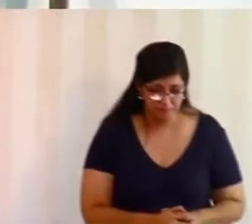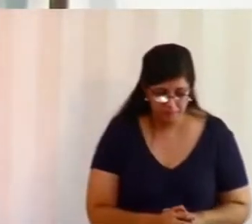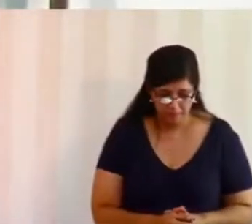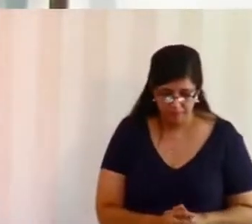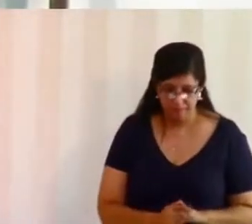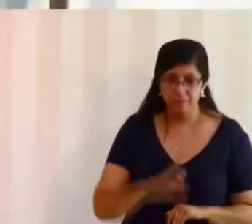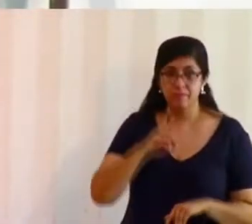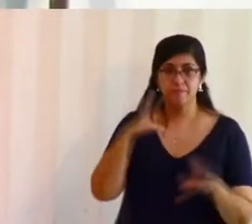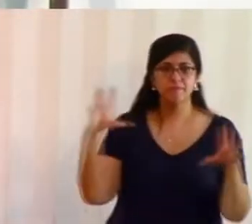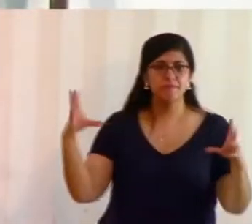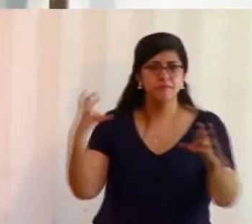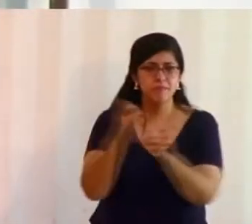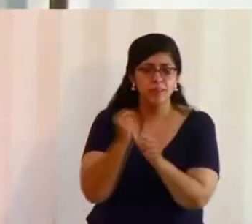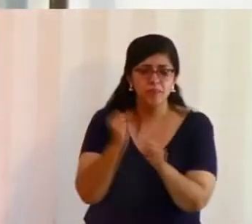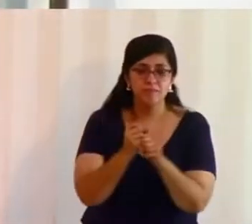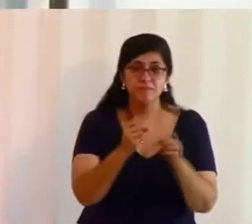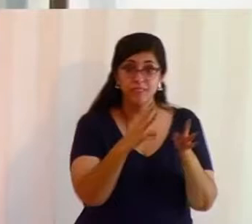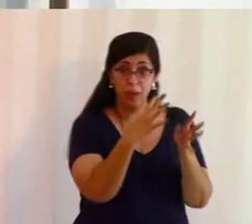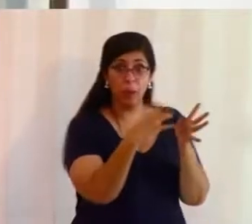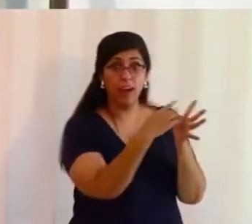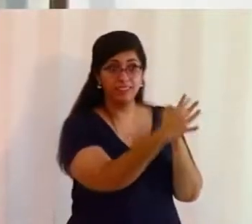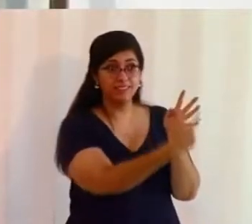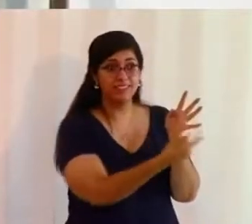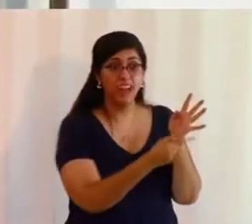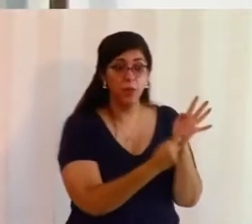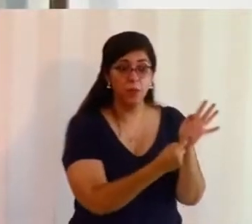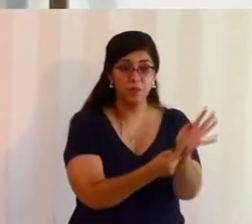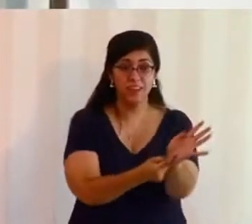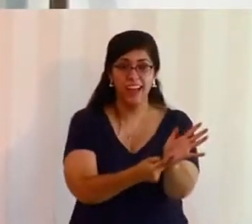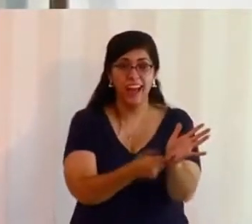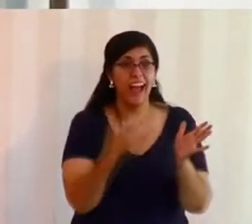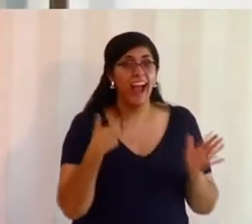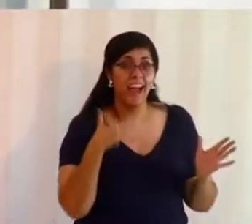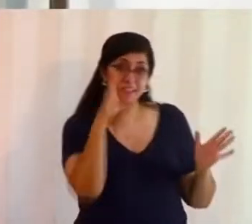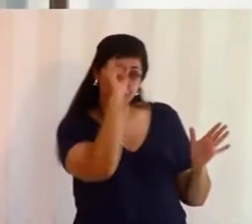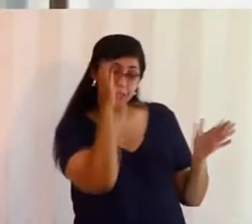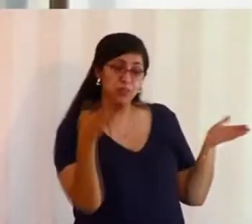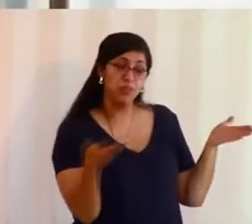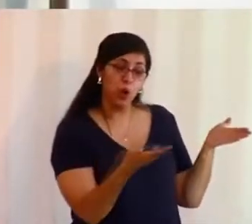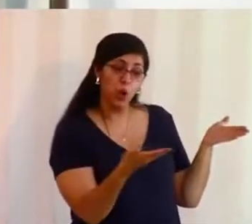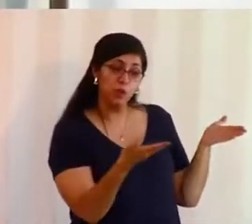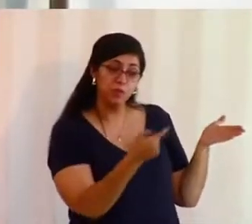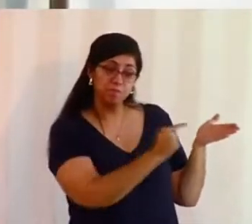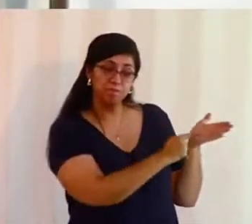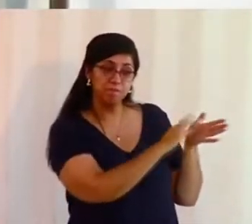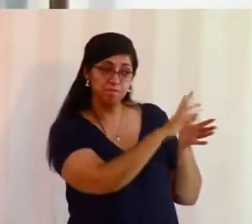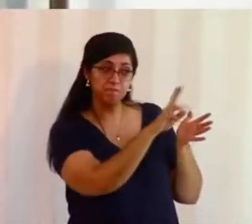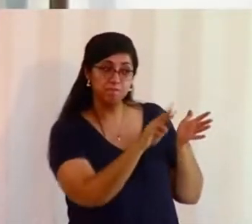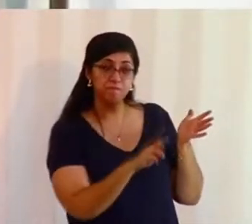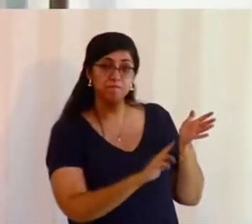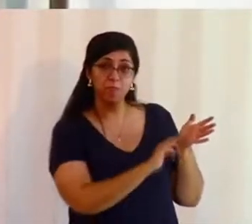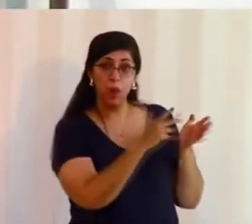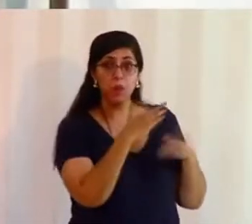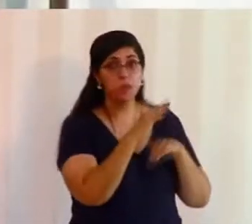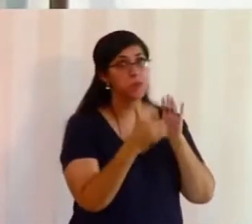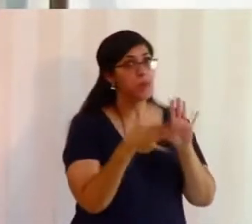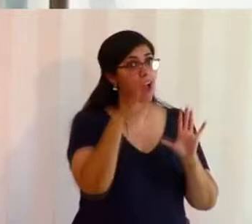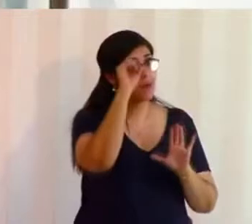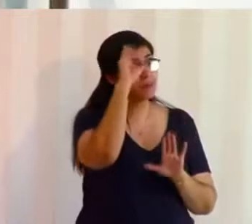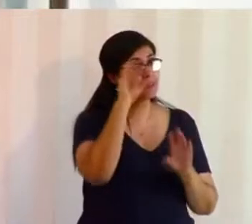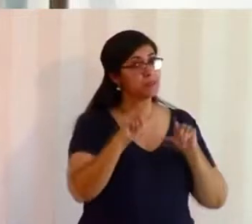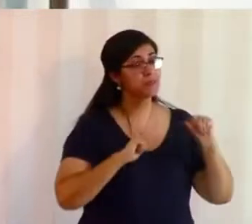poder contar a história para quem você quiser. Olha, eu aprendi hoje no culto, contando cada desenho que você fez, a narrativa de